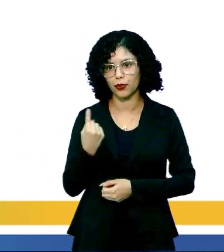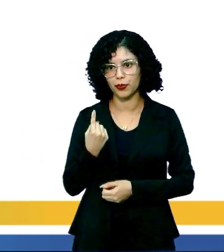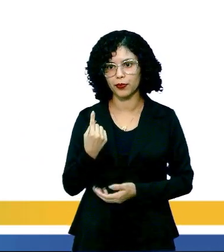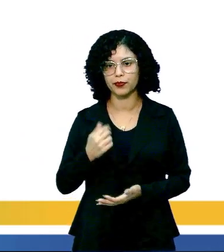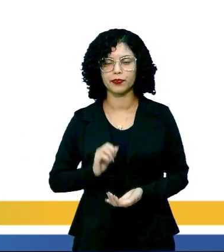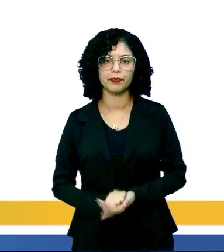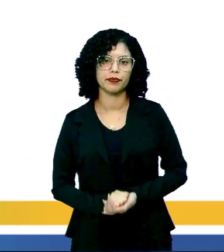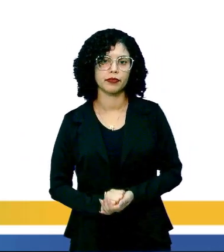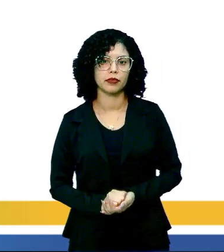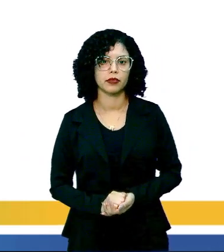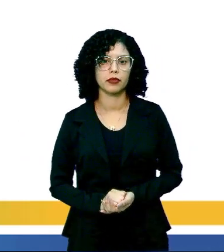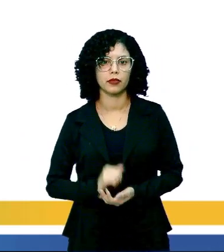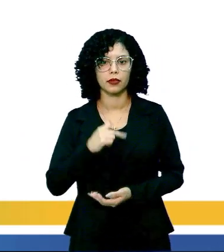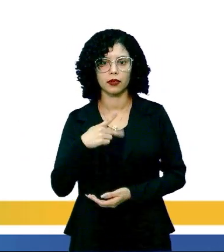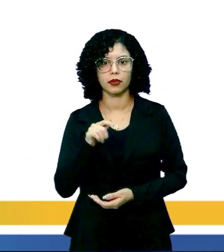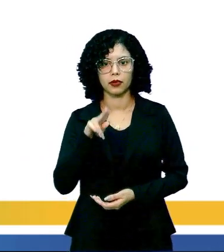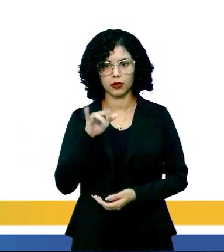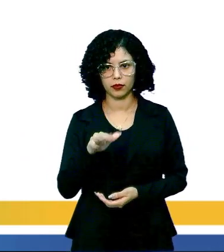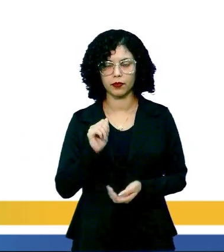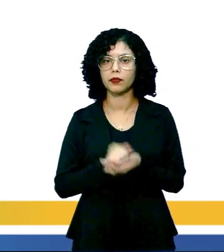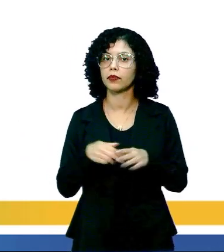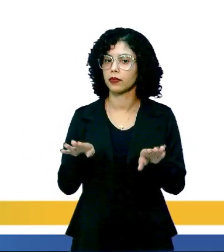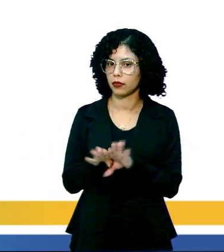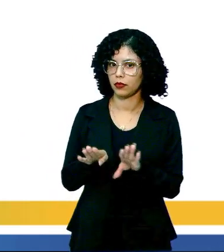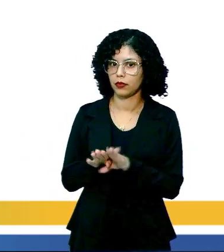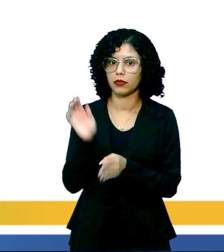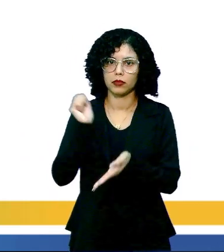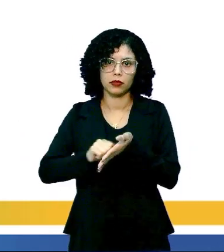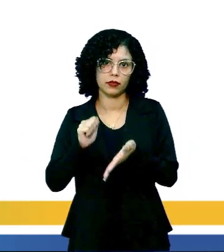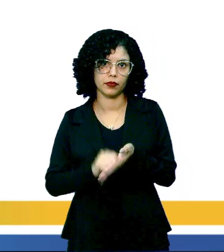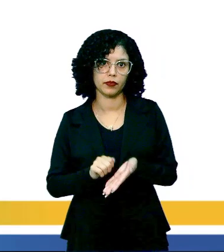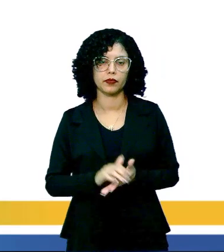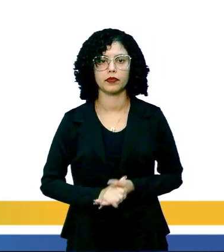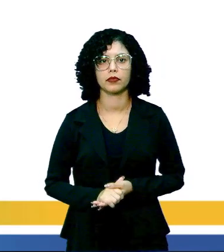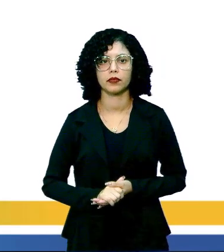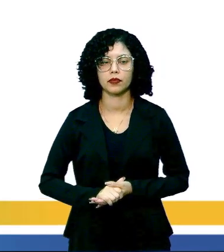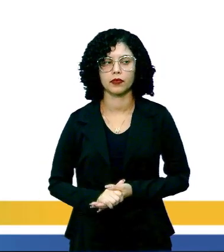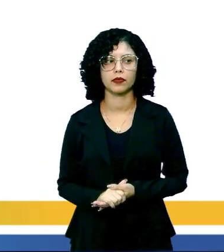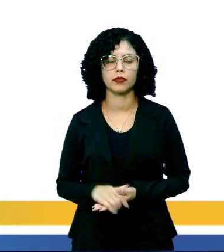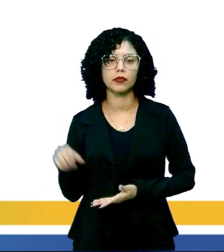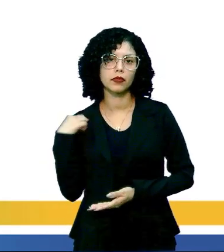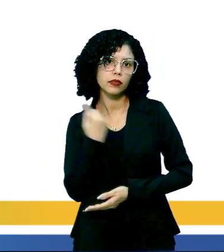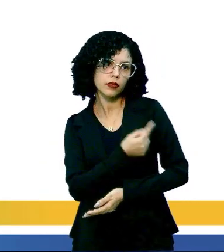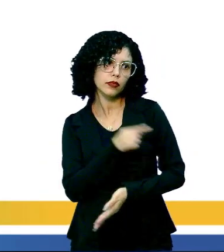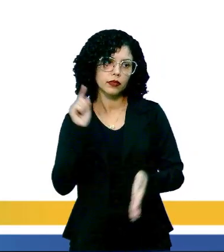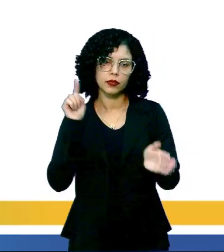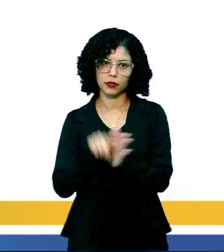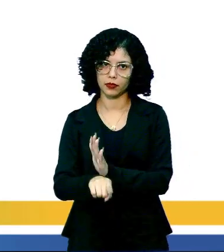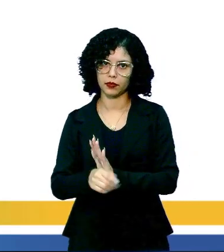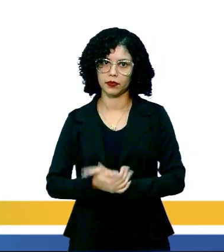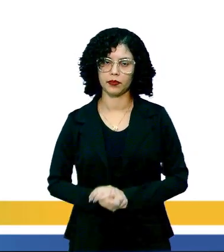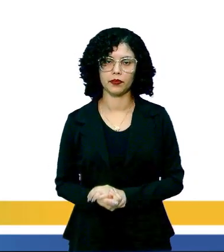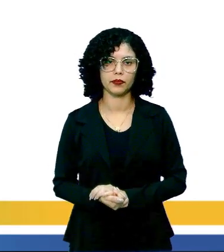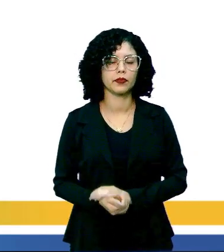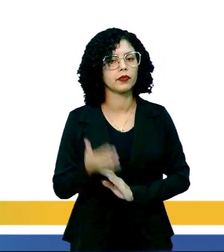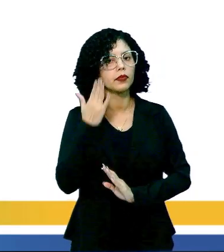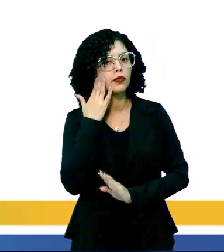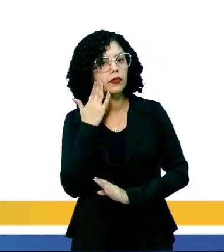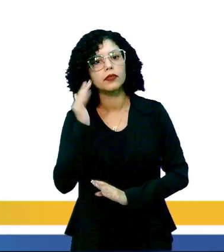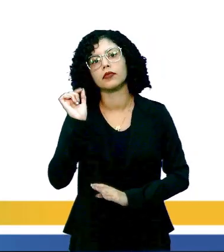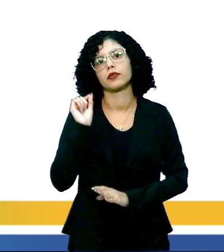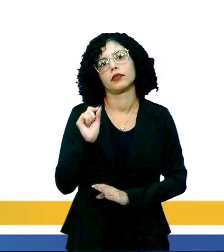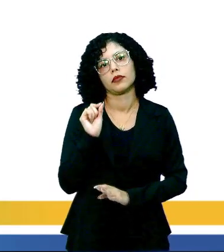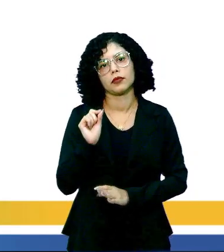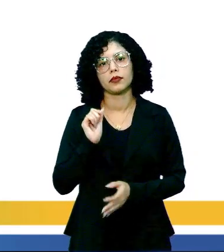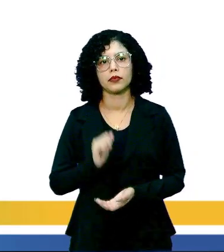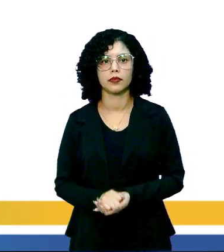sós. Aí do Paulo Leminski, tá? Que também é um dos escritores. Vamos à nossa questão, entender o